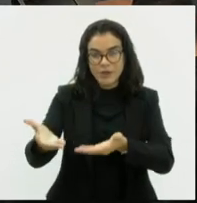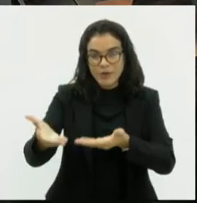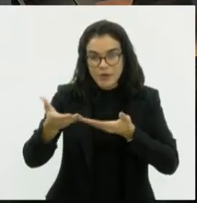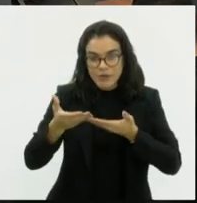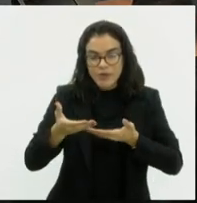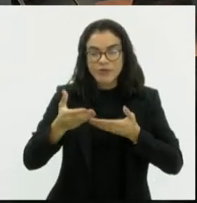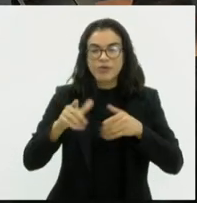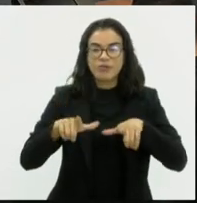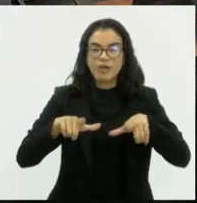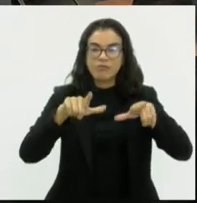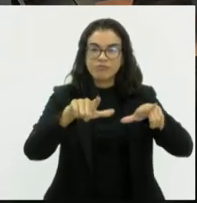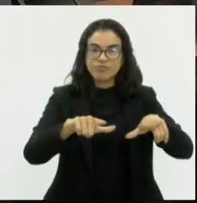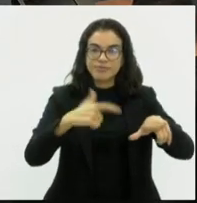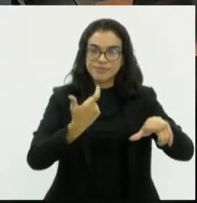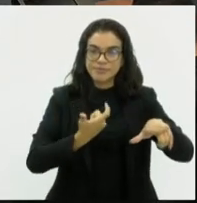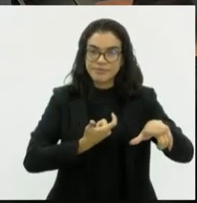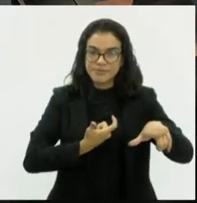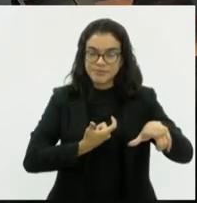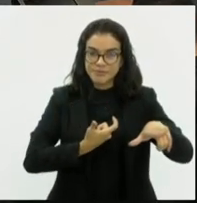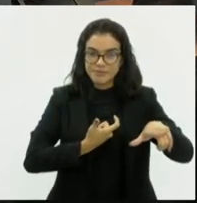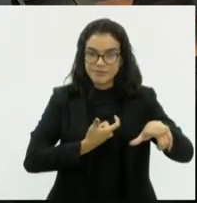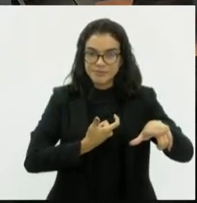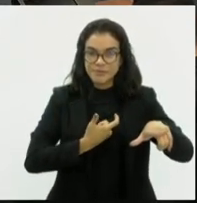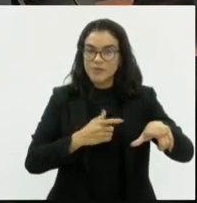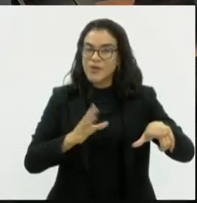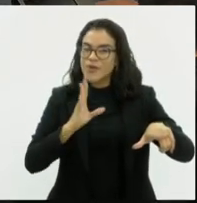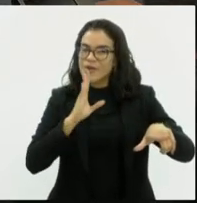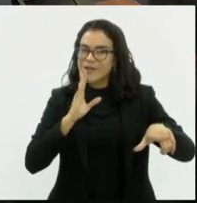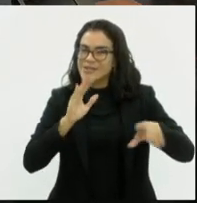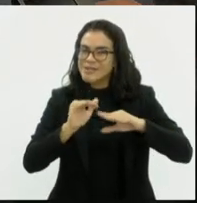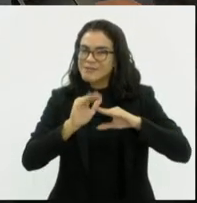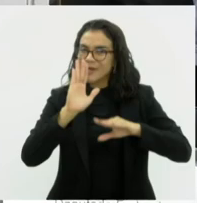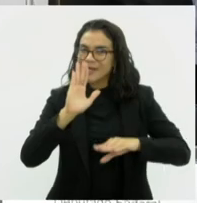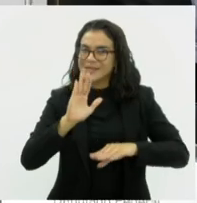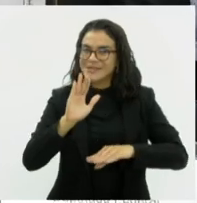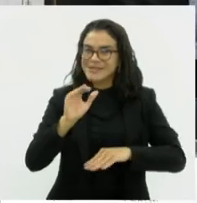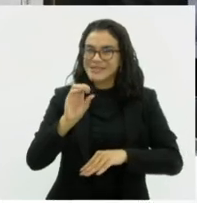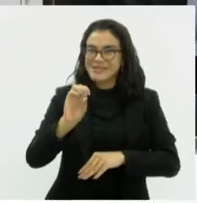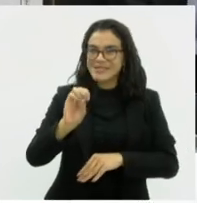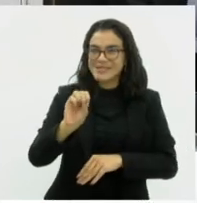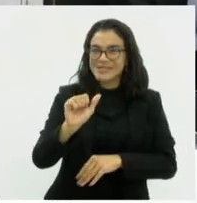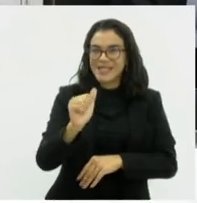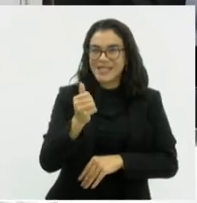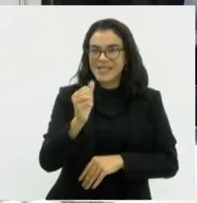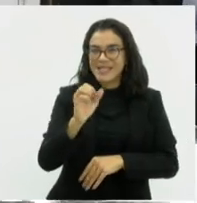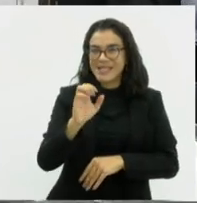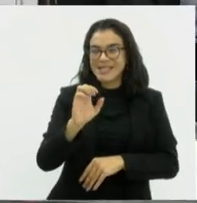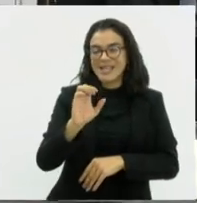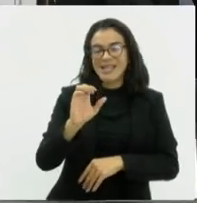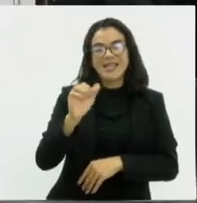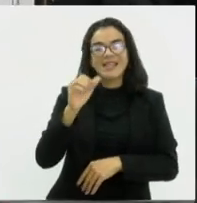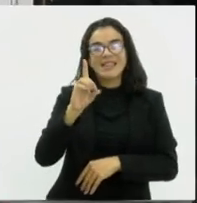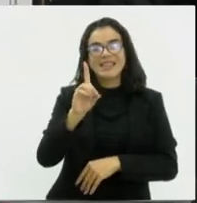a honraria, ela mais conhecida como a senhora Daniela do Vaguinho.